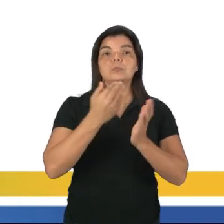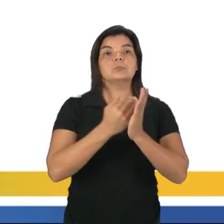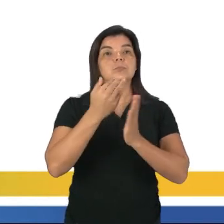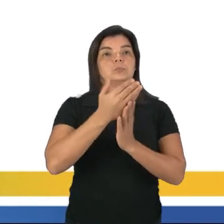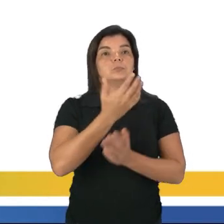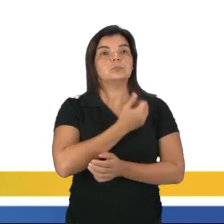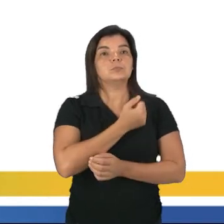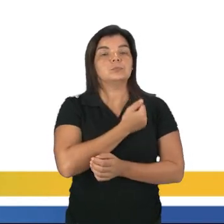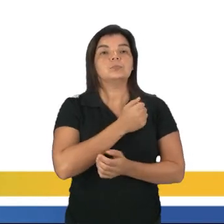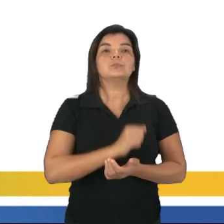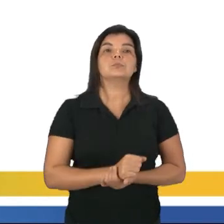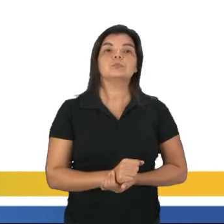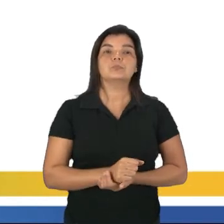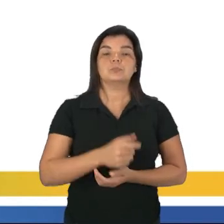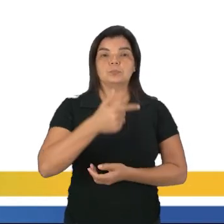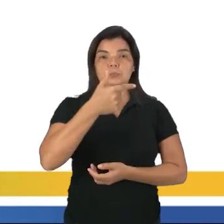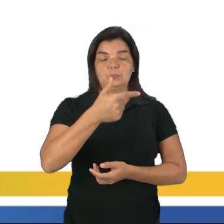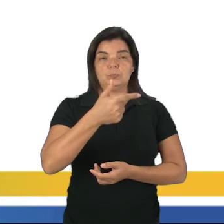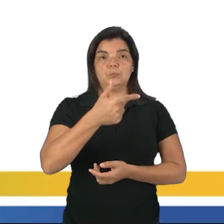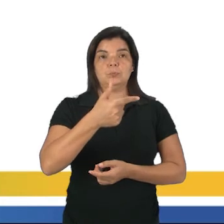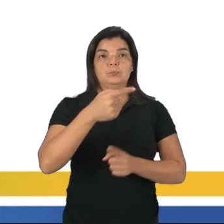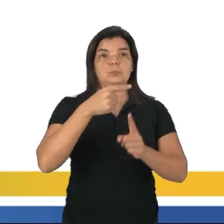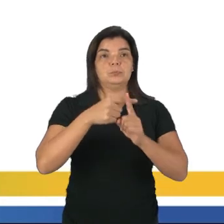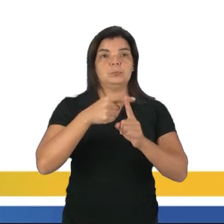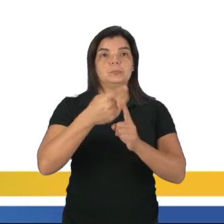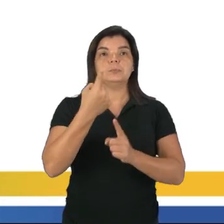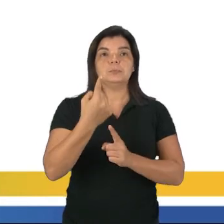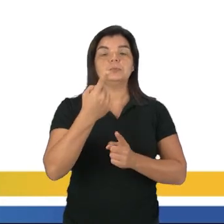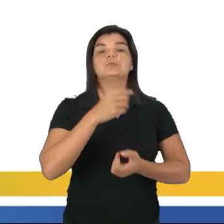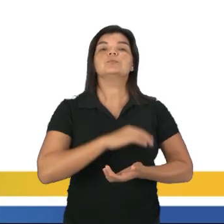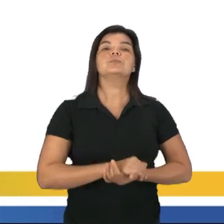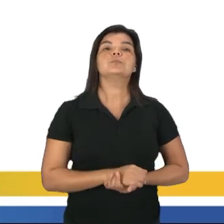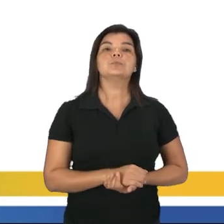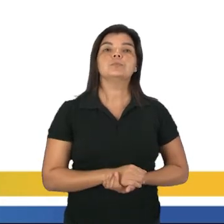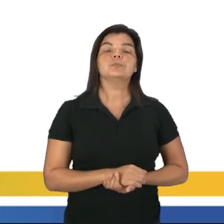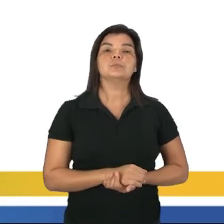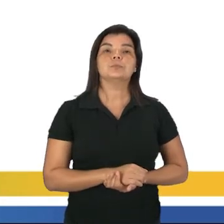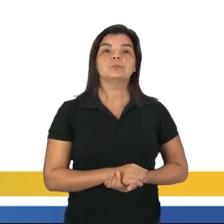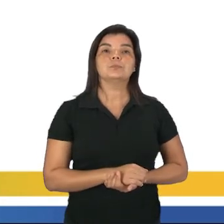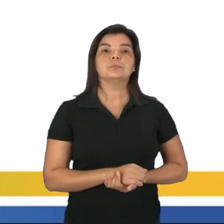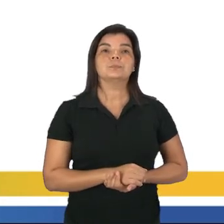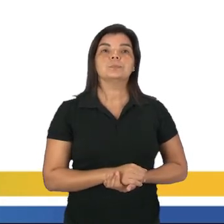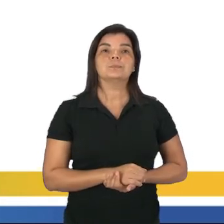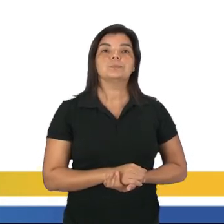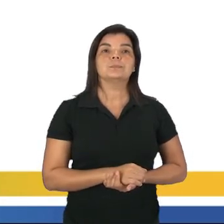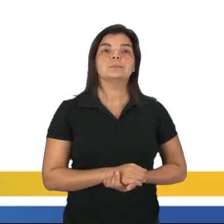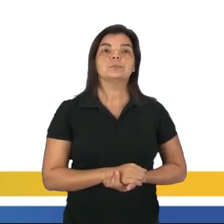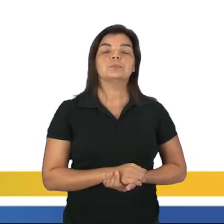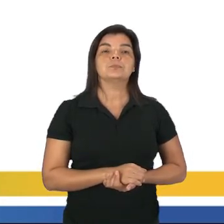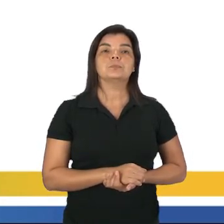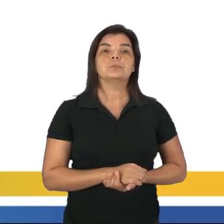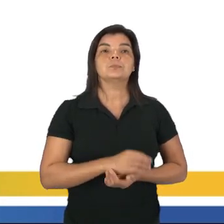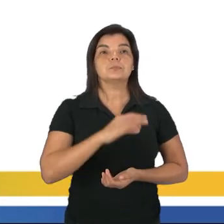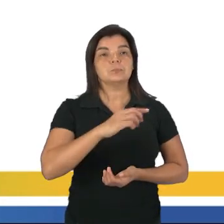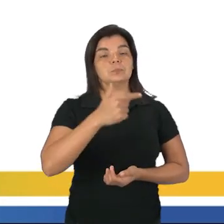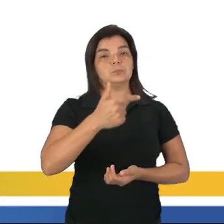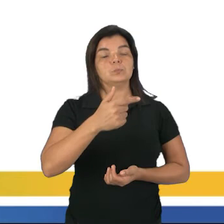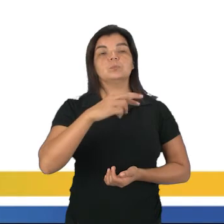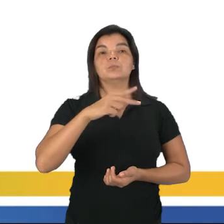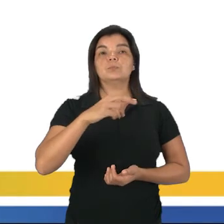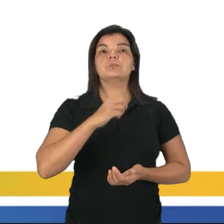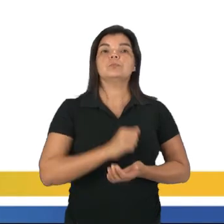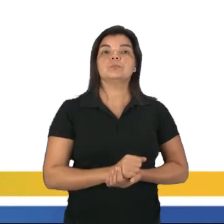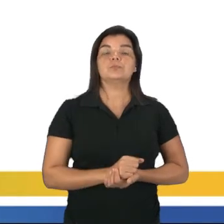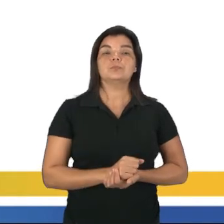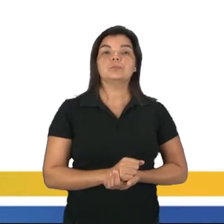número. Então, eu tenho 9 menos 8, 1. O sinal do 9 é positivo. E aí, então,